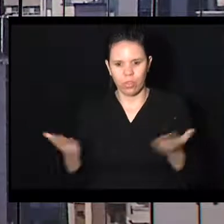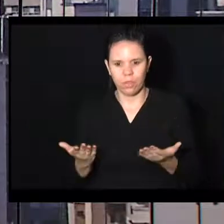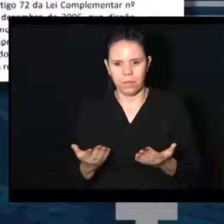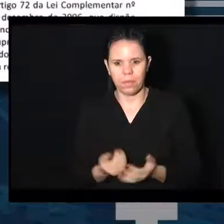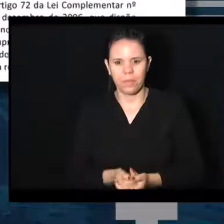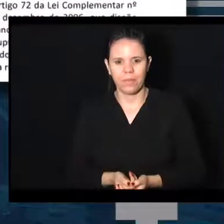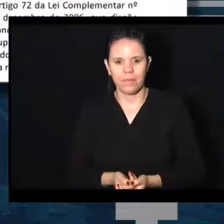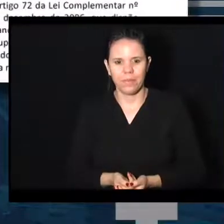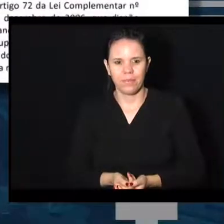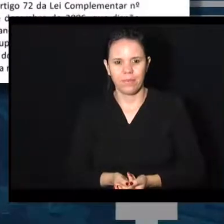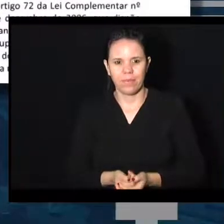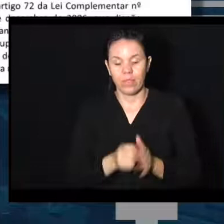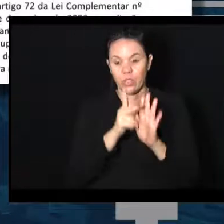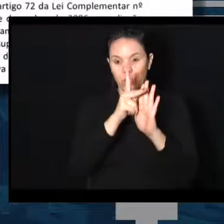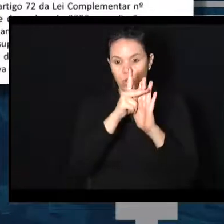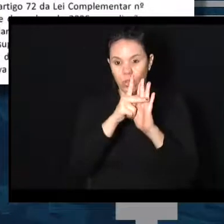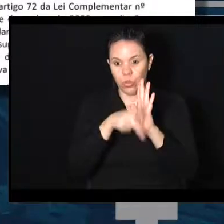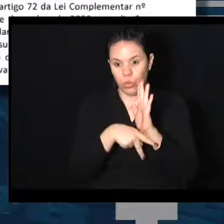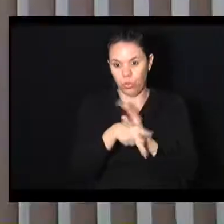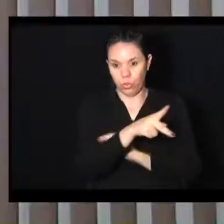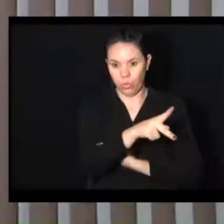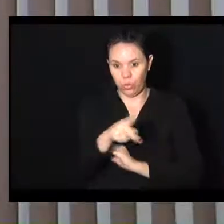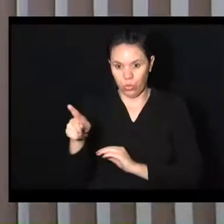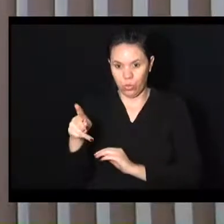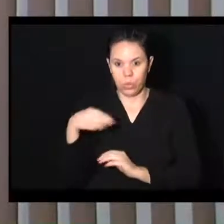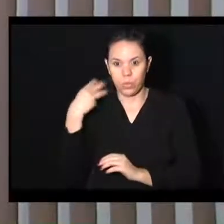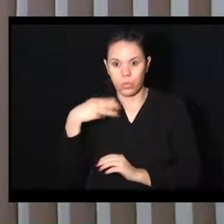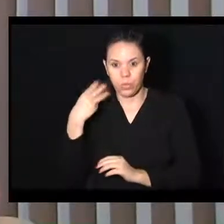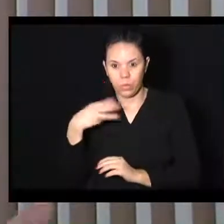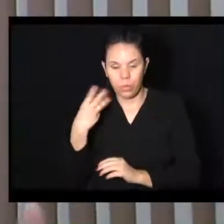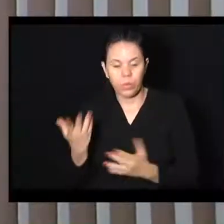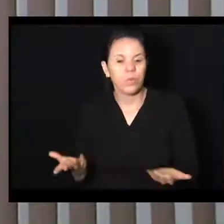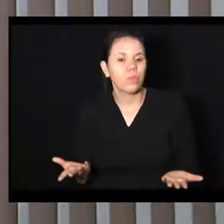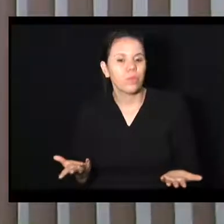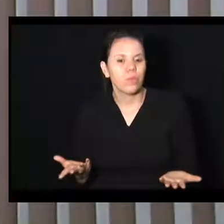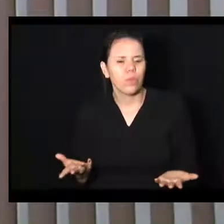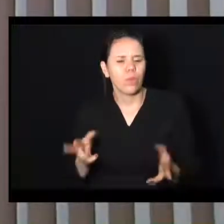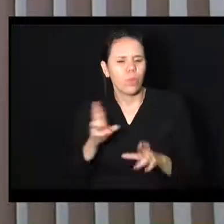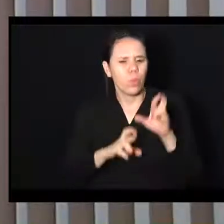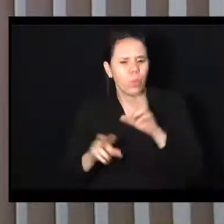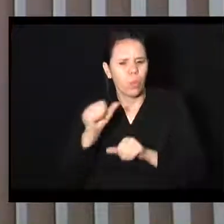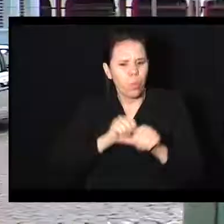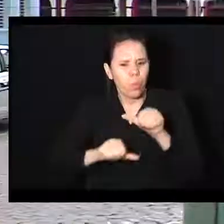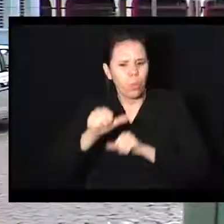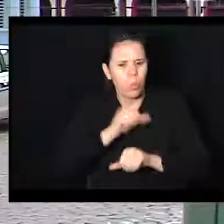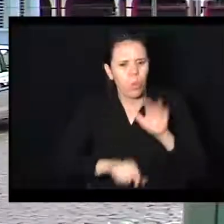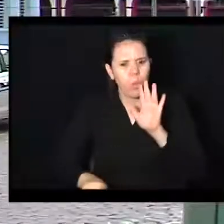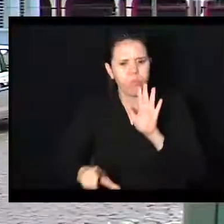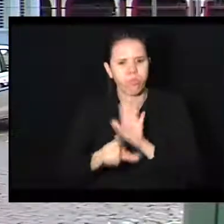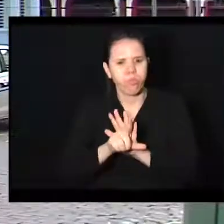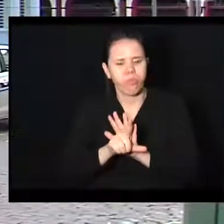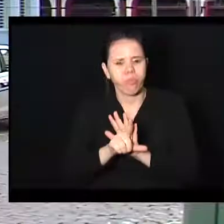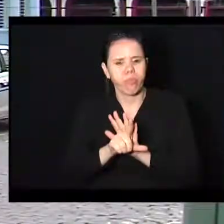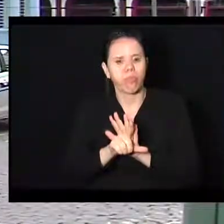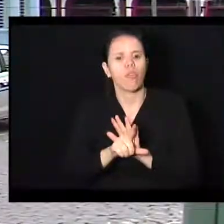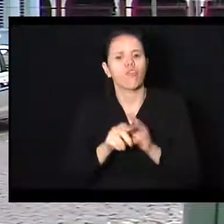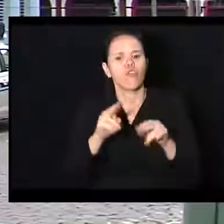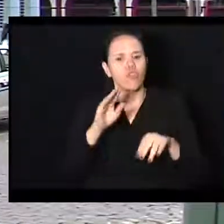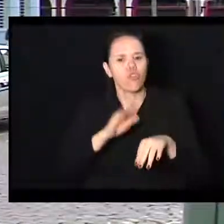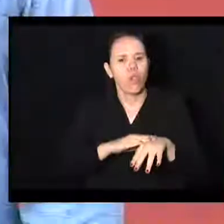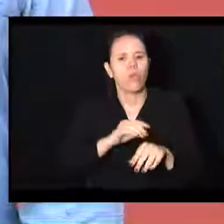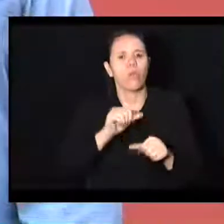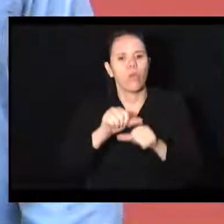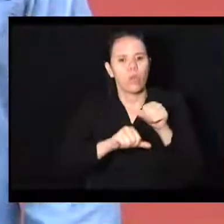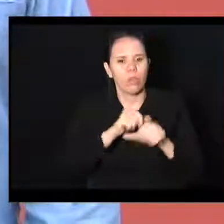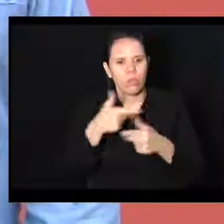hoje. Projeto do presidente da Câmara, Marcos Bernardelli, prevê alteração na lei de potencial construtivo do